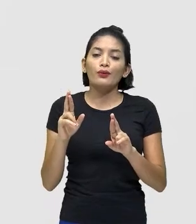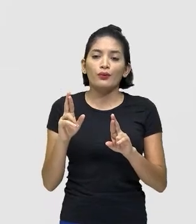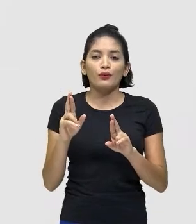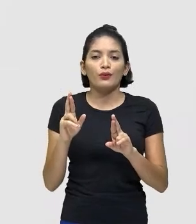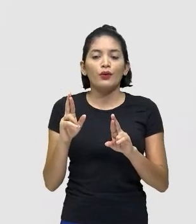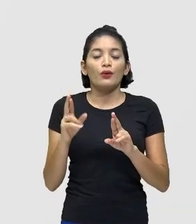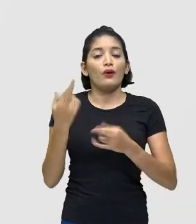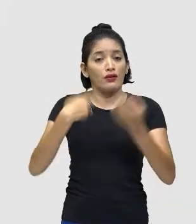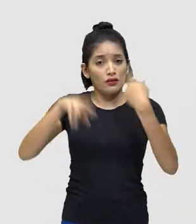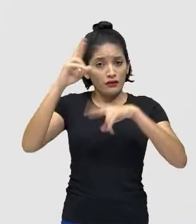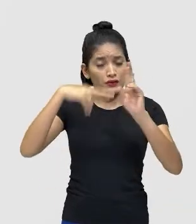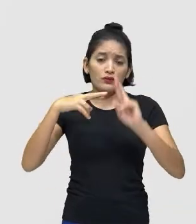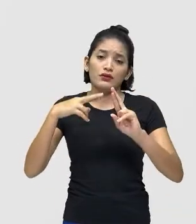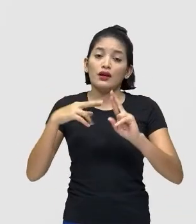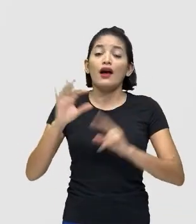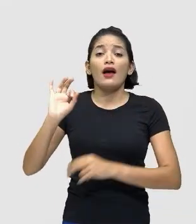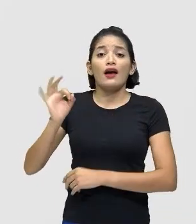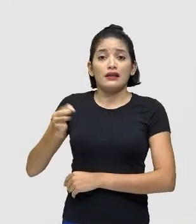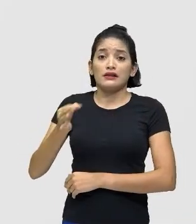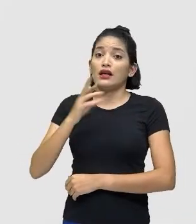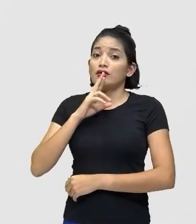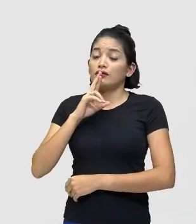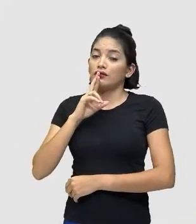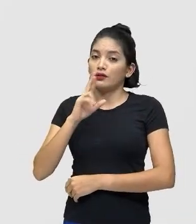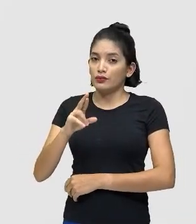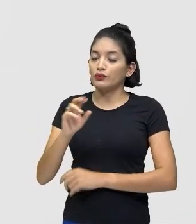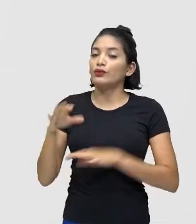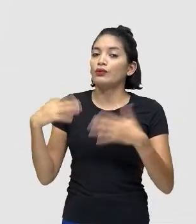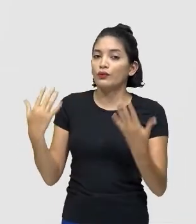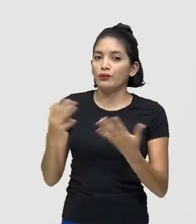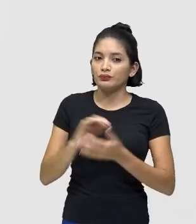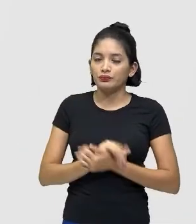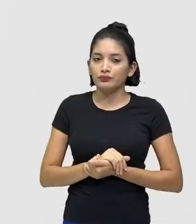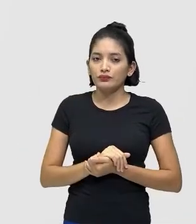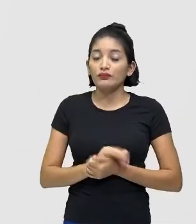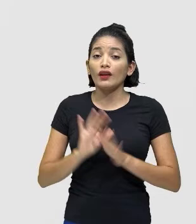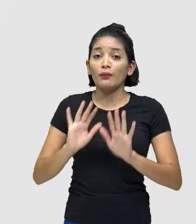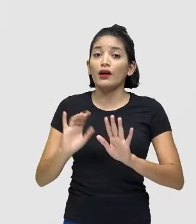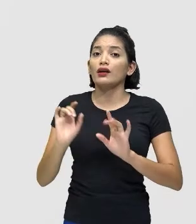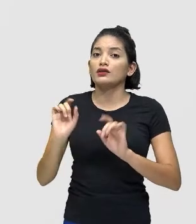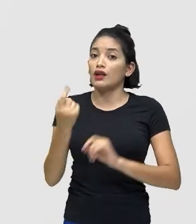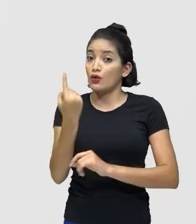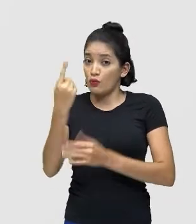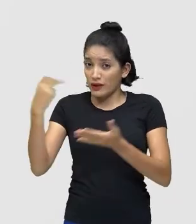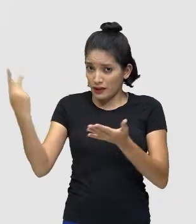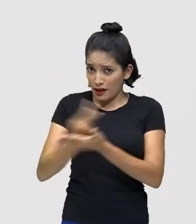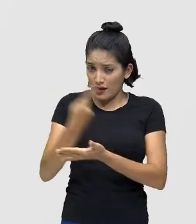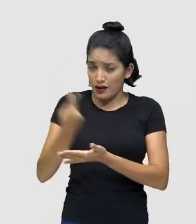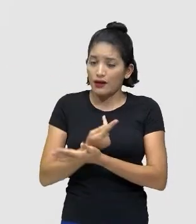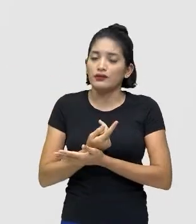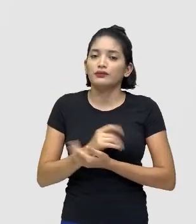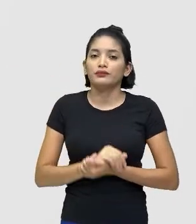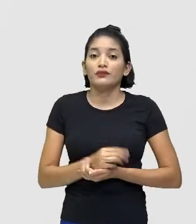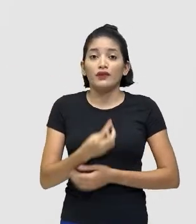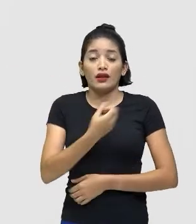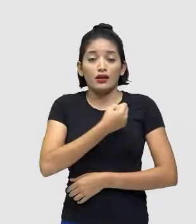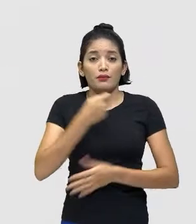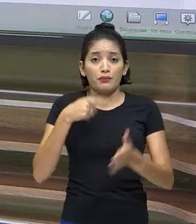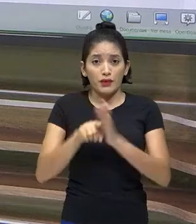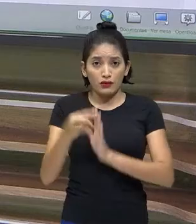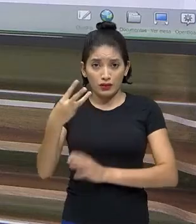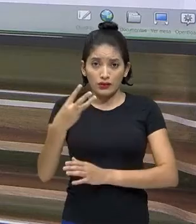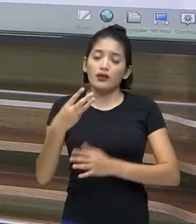relacionam com esta revolução, é correto afirmar, exceto, ou seja, nessa alternativa 3, eu tenho